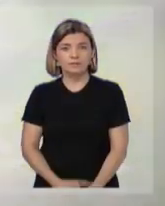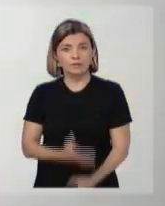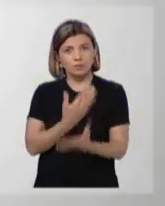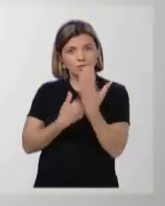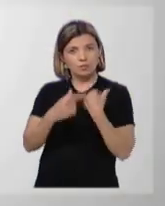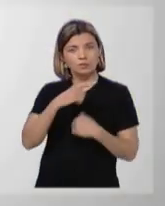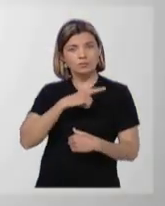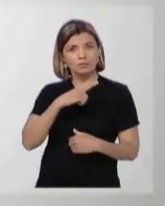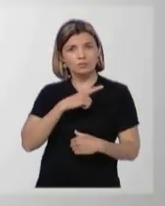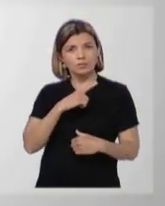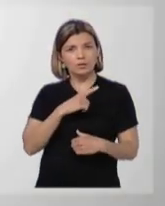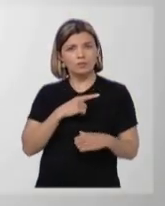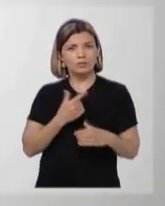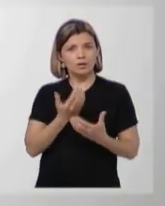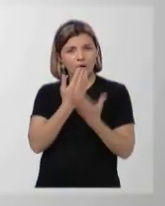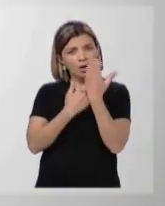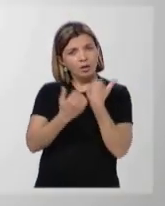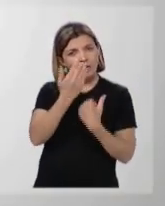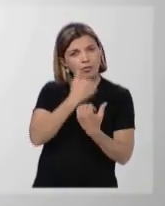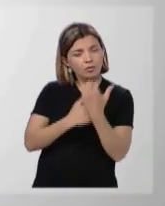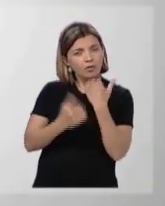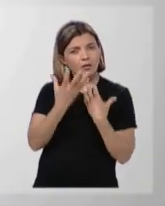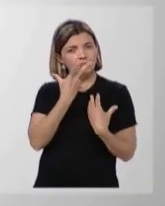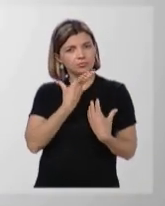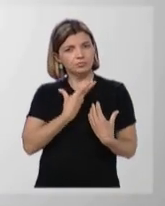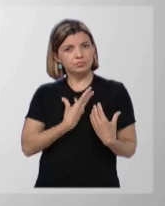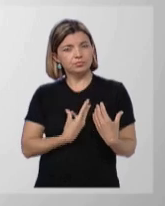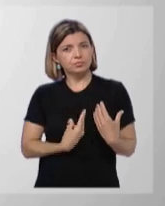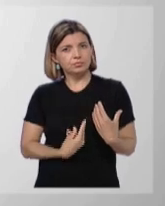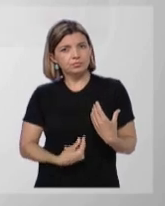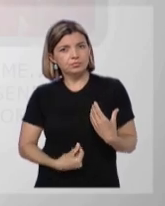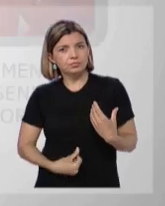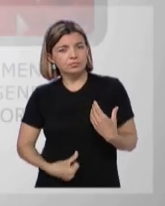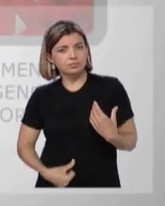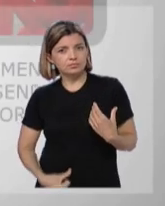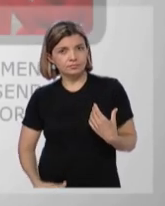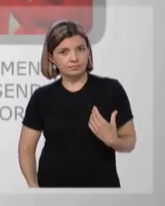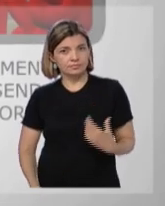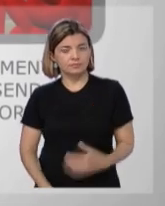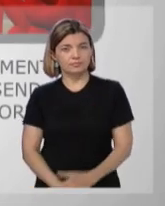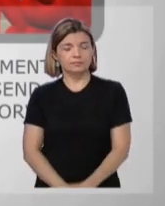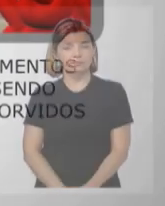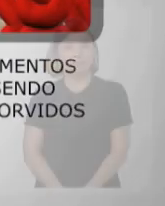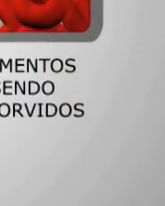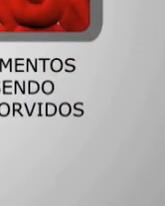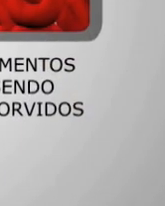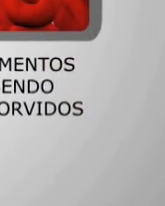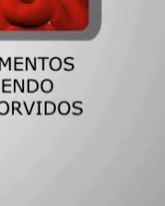Os alimentos são degradados e absorvidos pelo nosso organismo durante o processo de digestão.